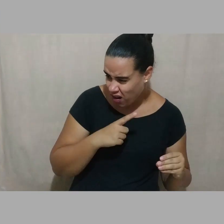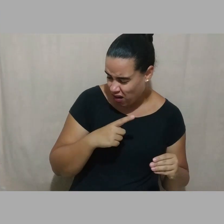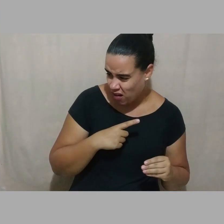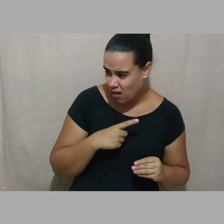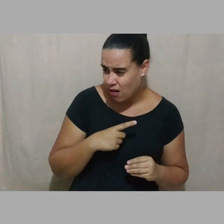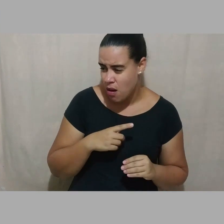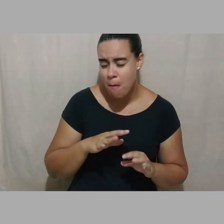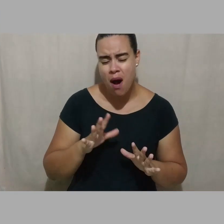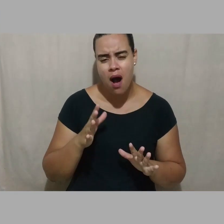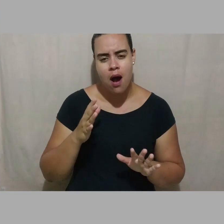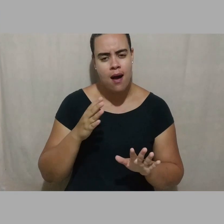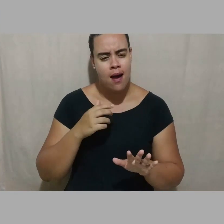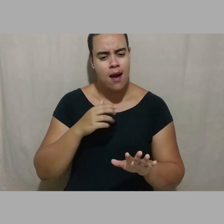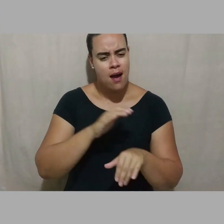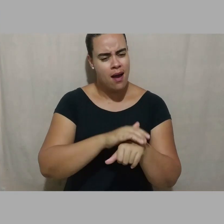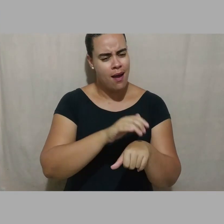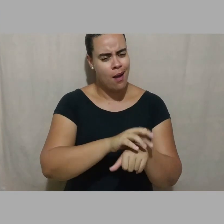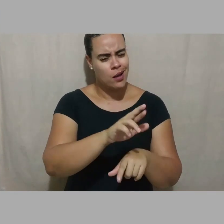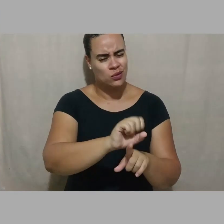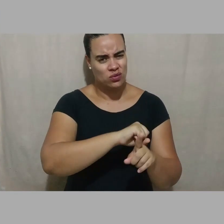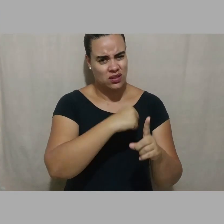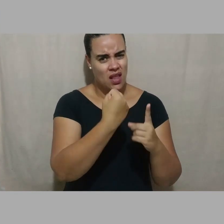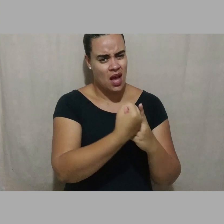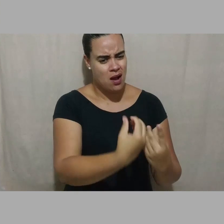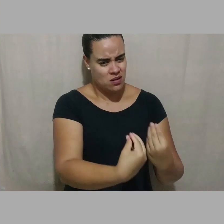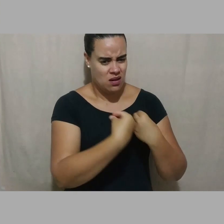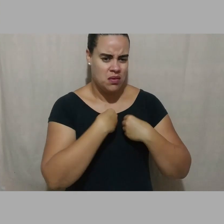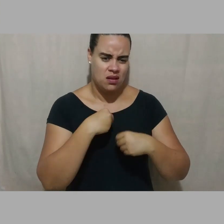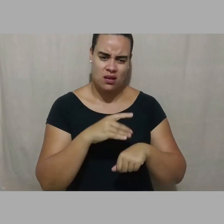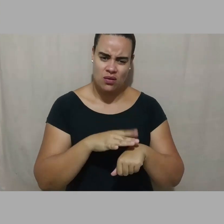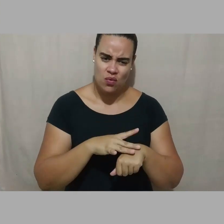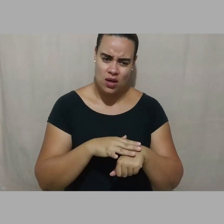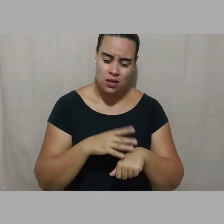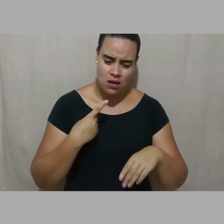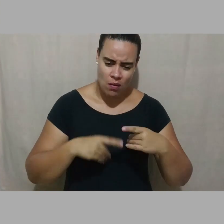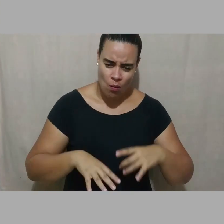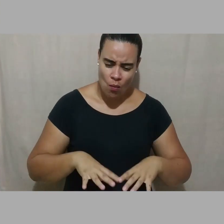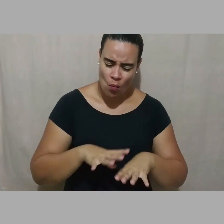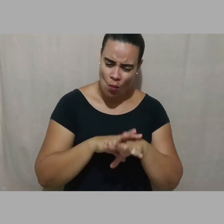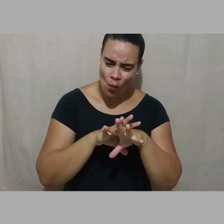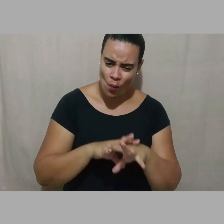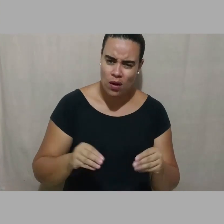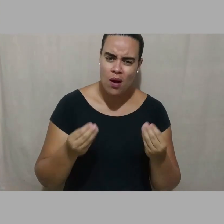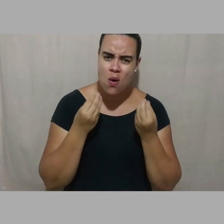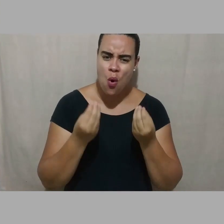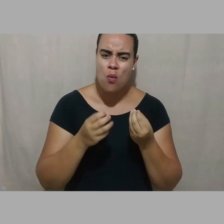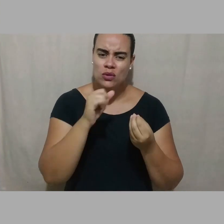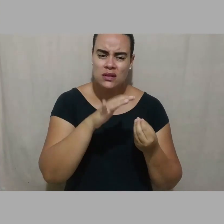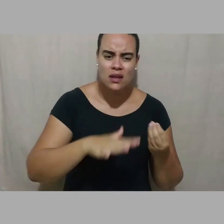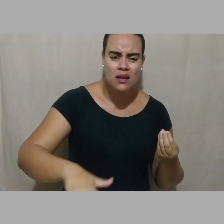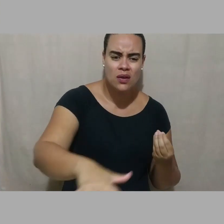mas cheguei à conclusão que é precisamente a sociedade que a cronifica, porque não pode haver cura quando tudo ao nosso redor